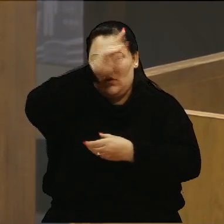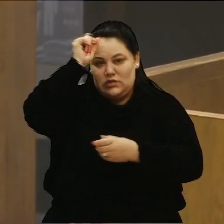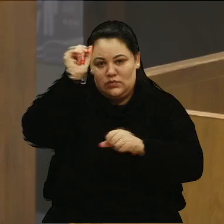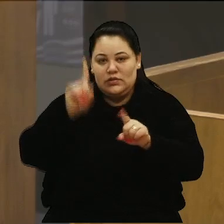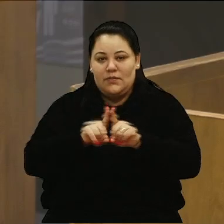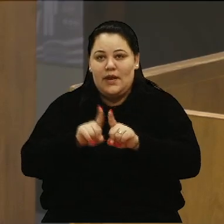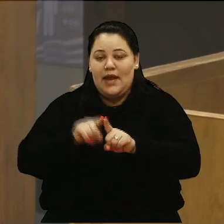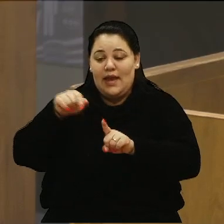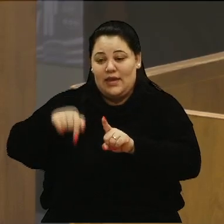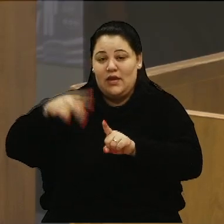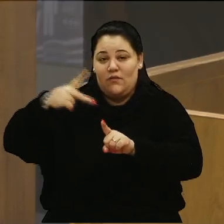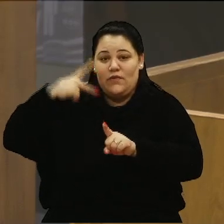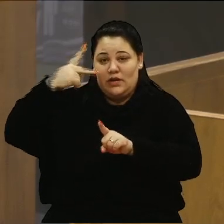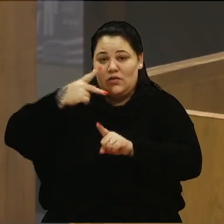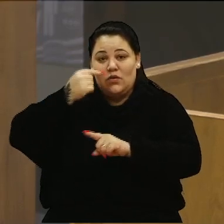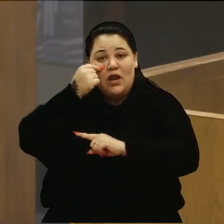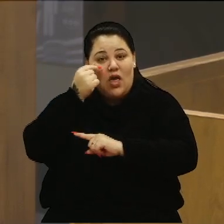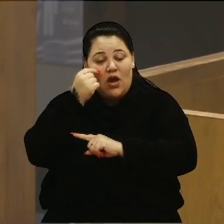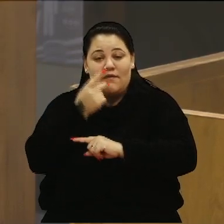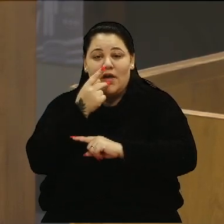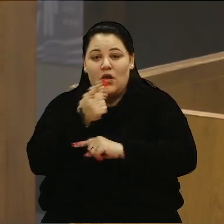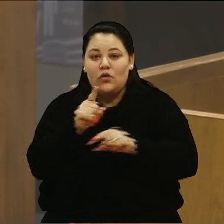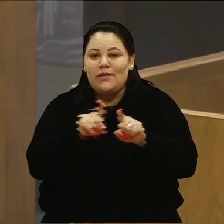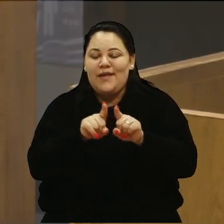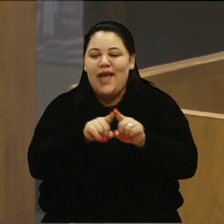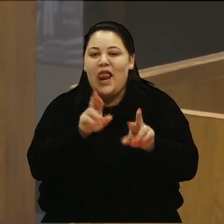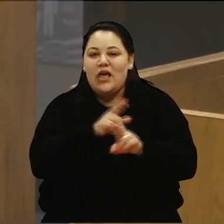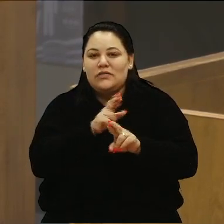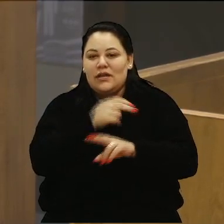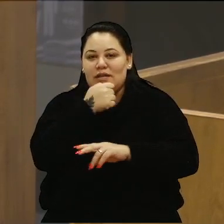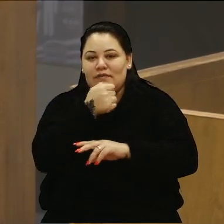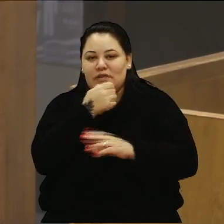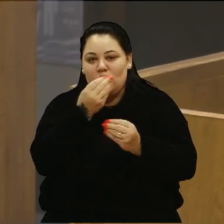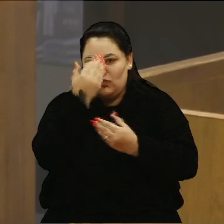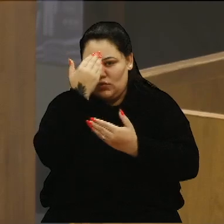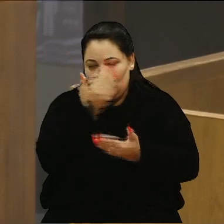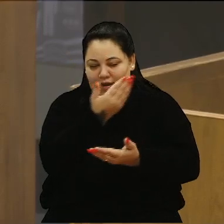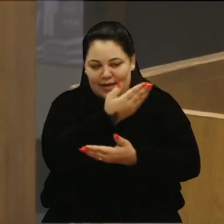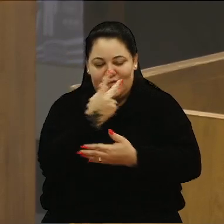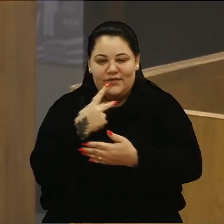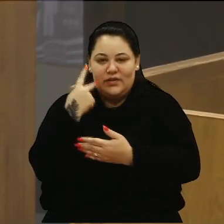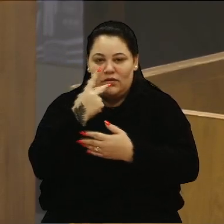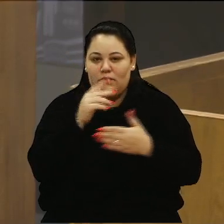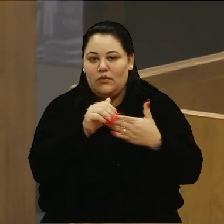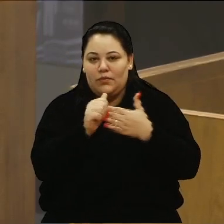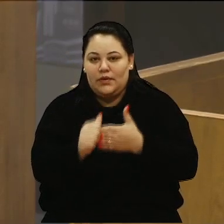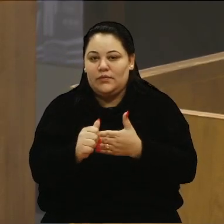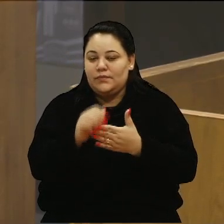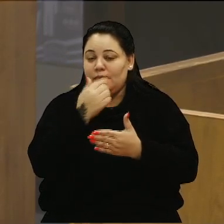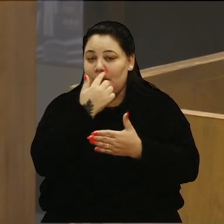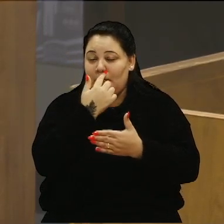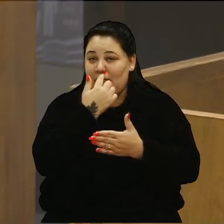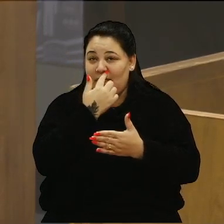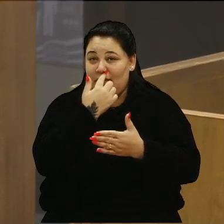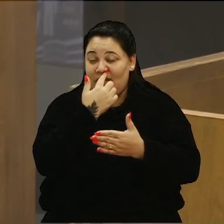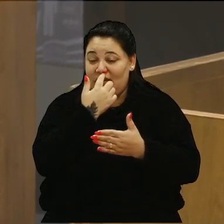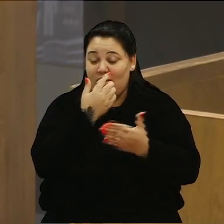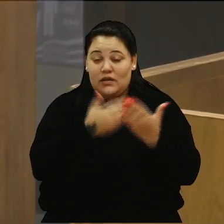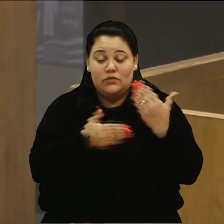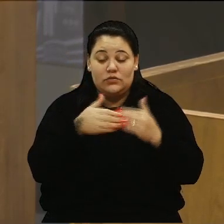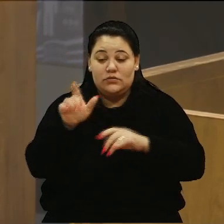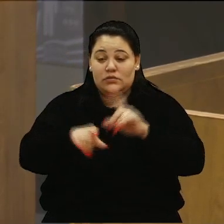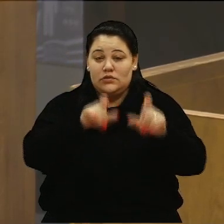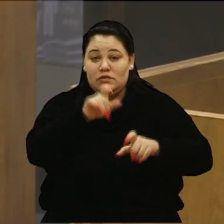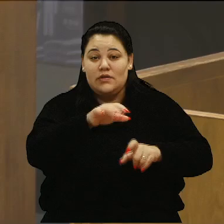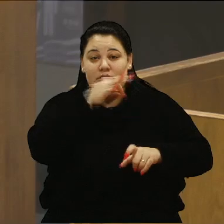o vereador Eloy Frisso falou a respeito dessa entrevista. Muito obrigado, vereador, por ter acompanhado. Muito obrigado a todos os ouvintes da Rádio Caxias